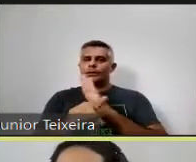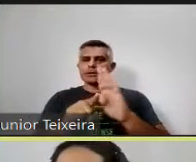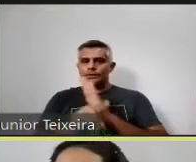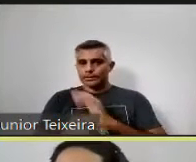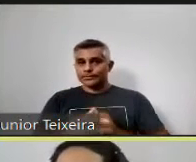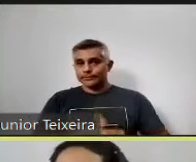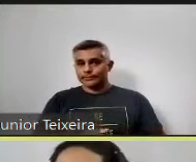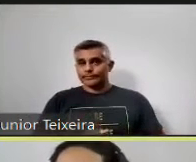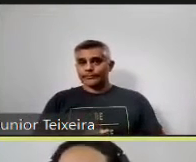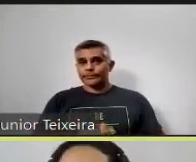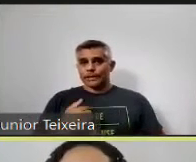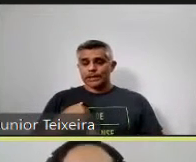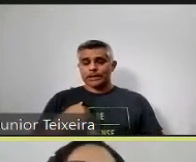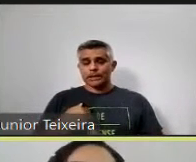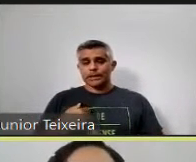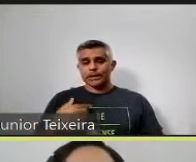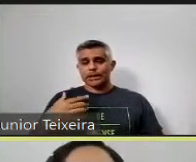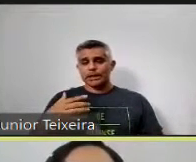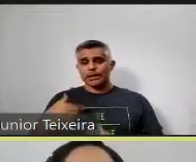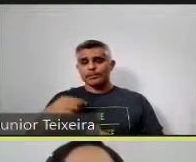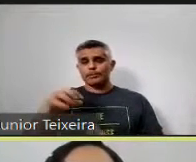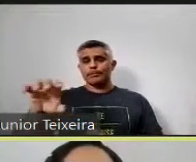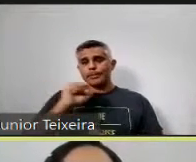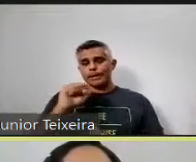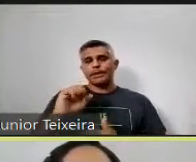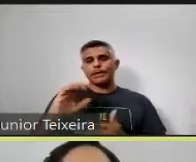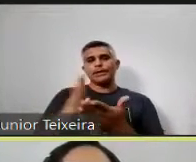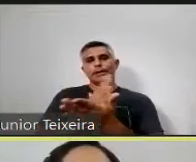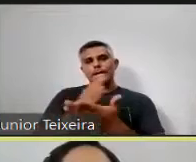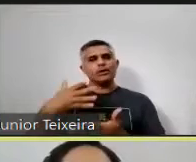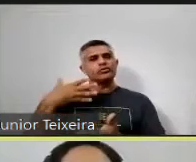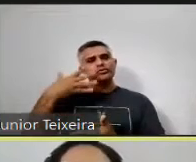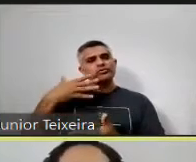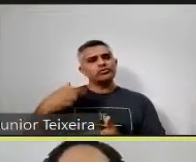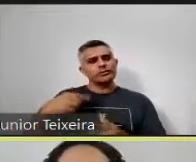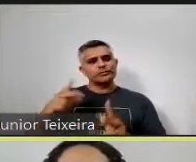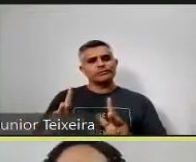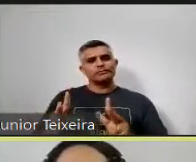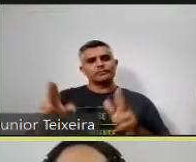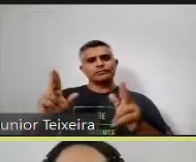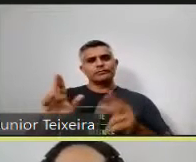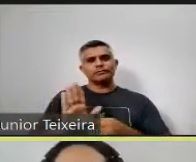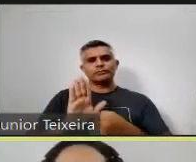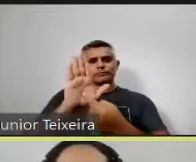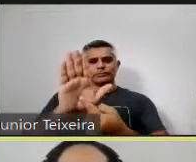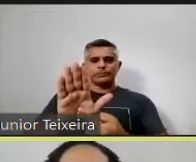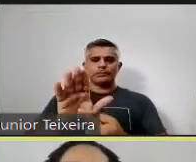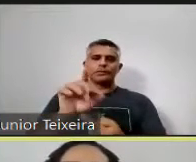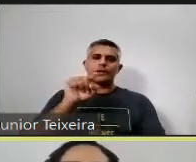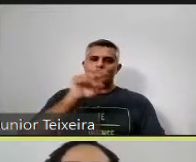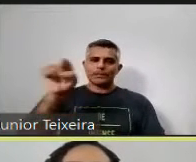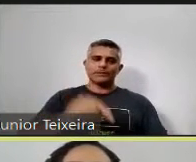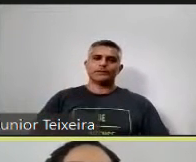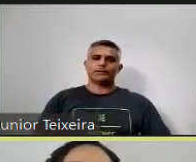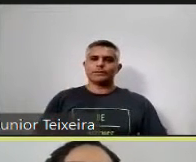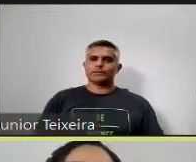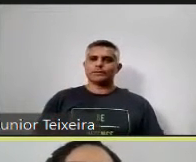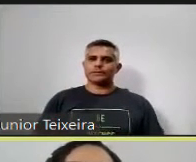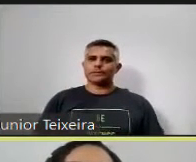gente observou, né, que a gente trouxe aqui para apresentar para vocês, em que